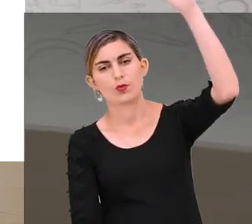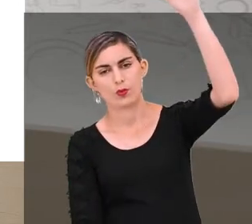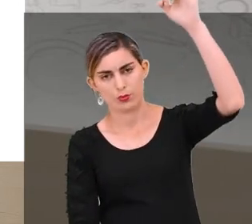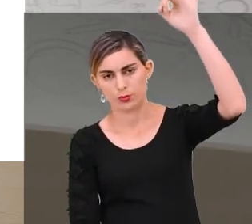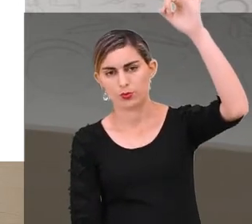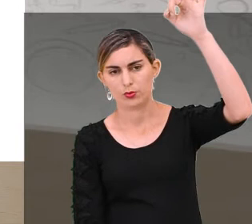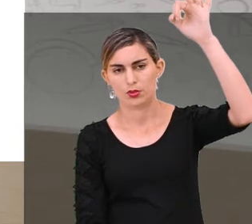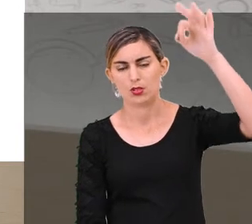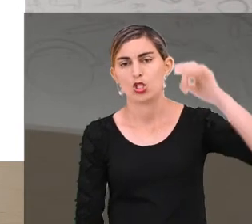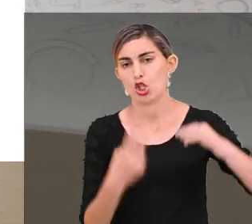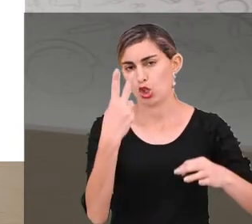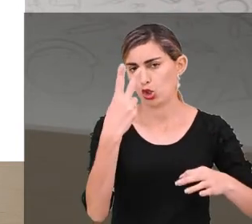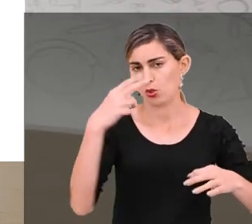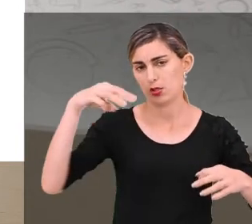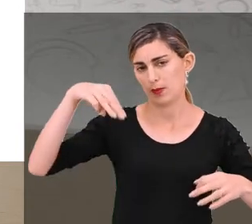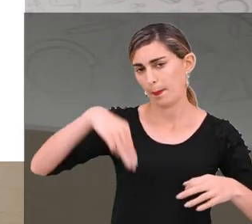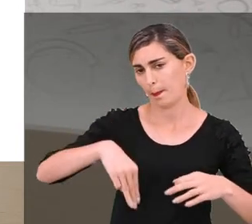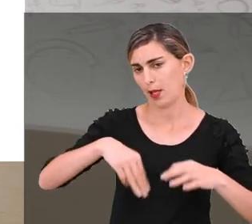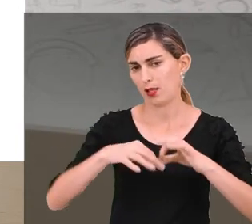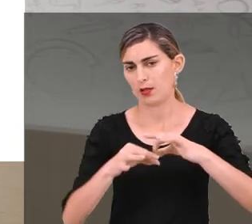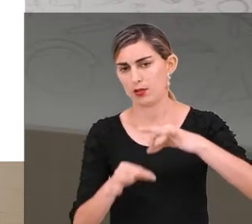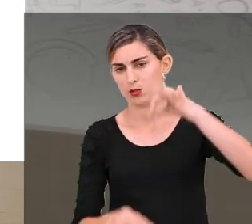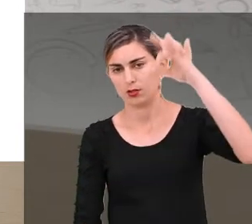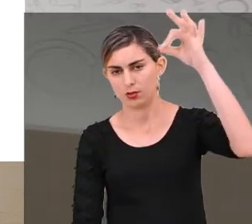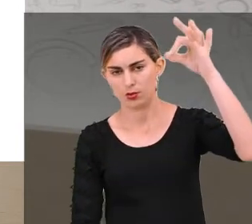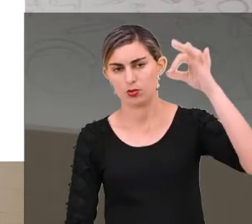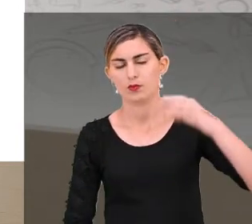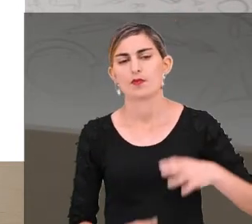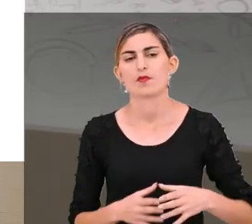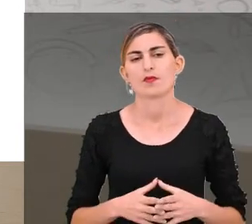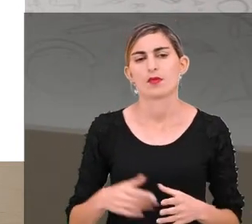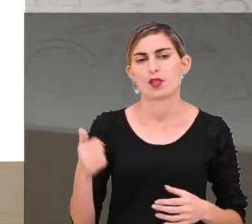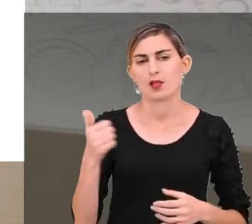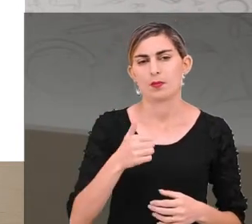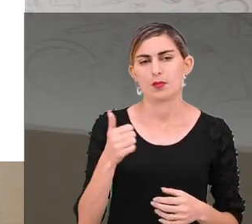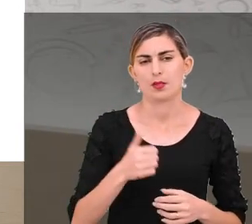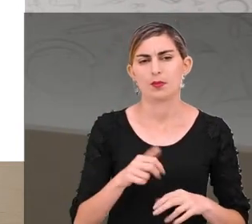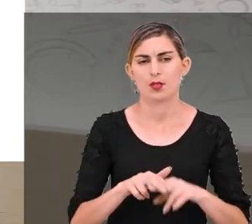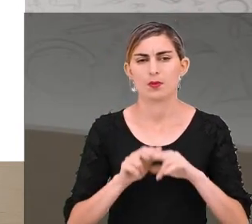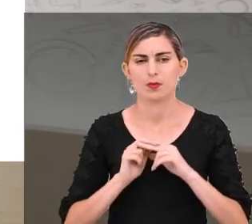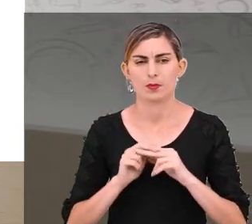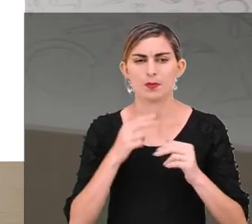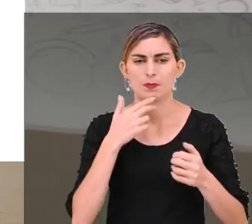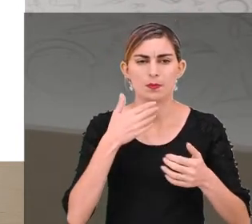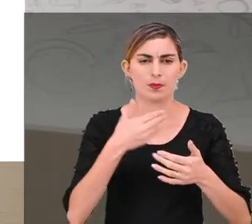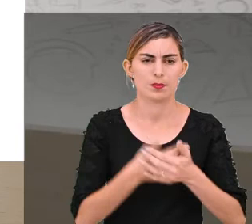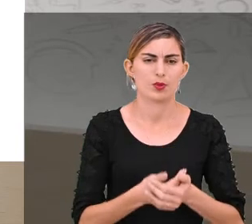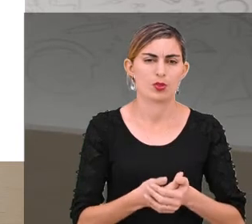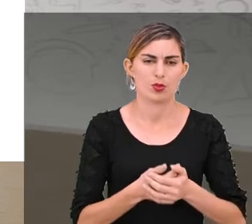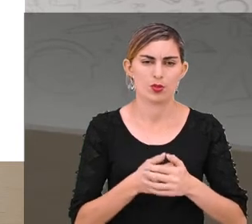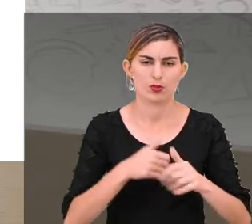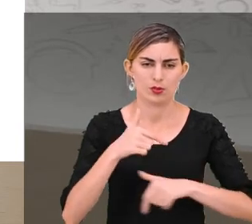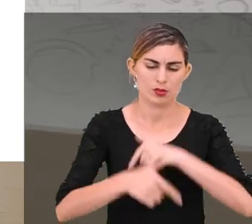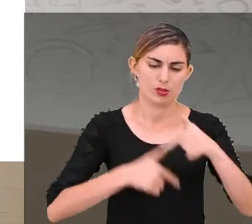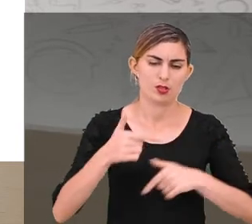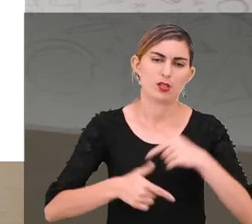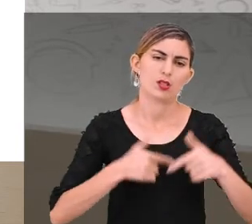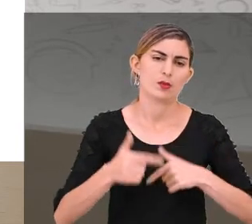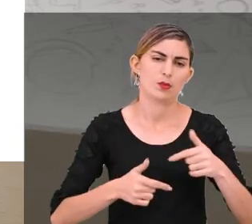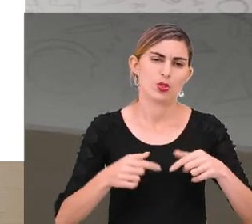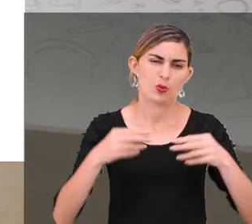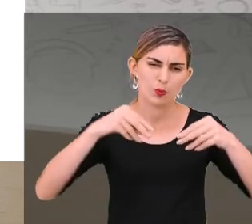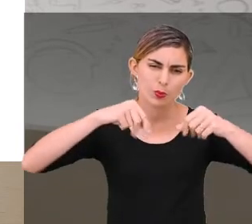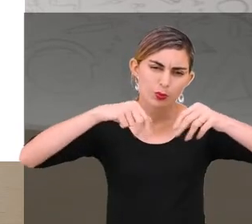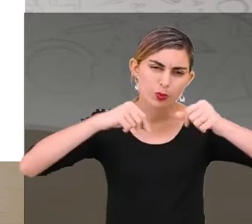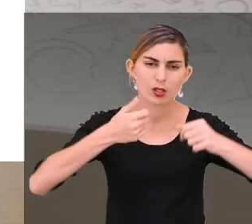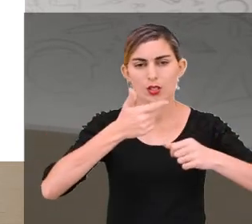altura inferior de 2 metros, né? A causa do primeiro fator de risco pode ser a proximidade com atividades